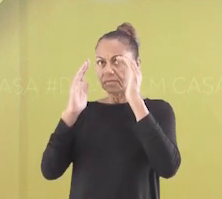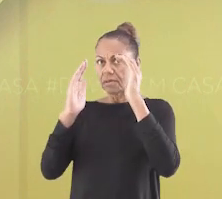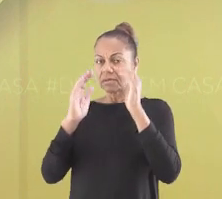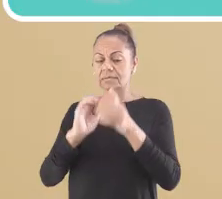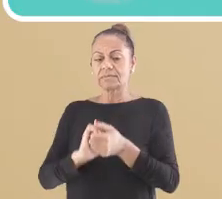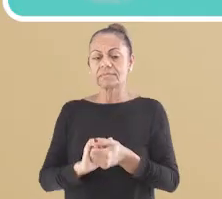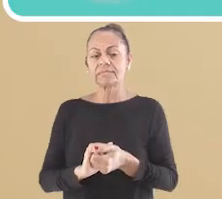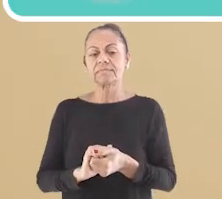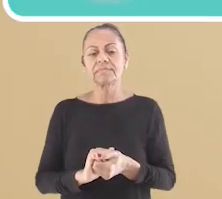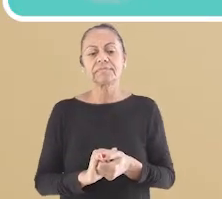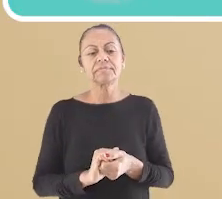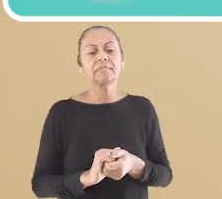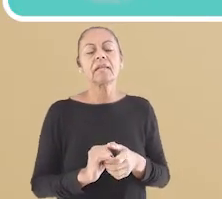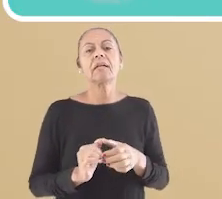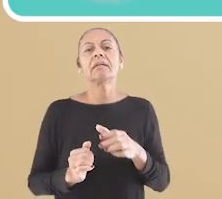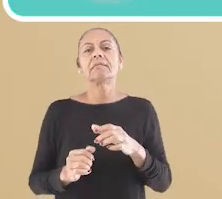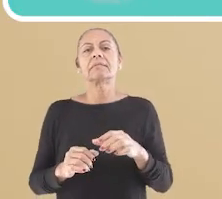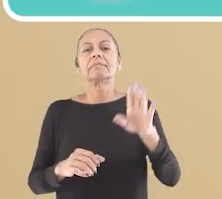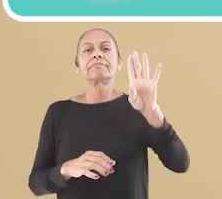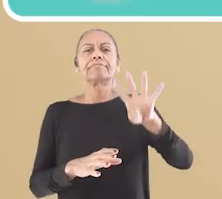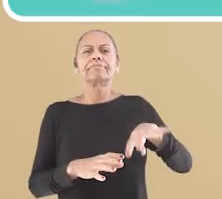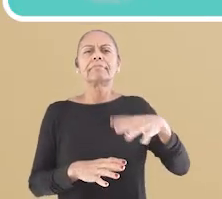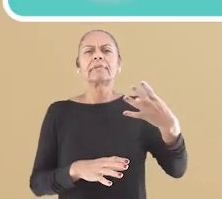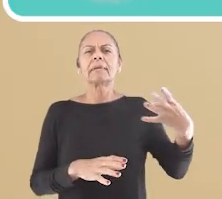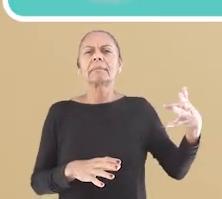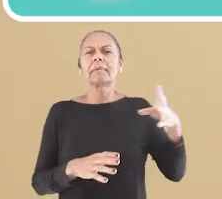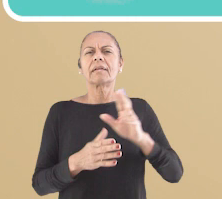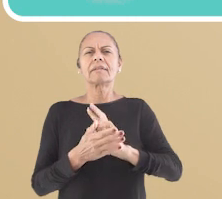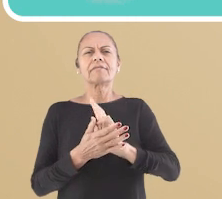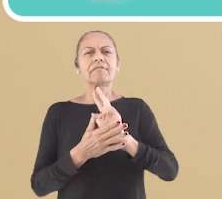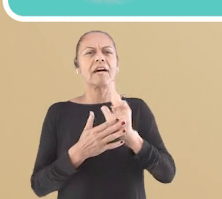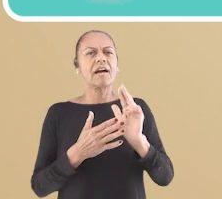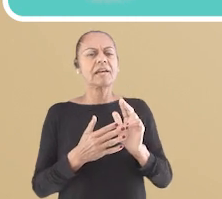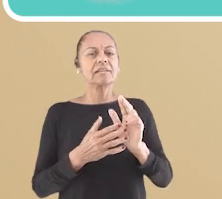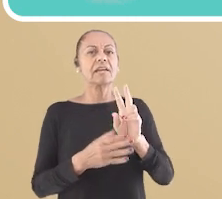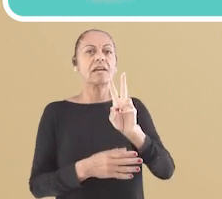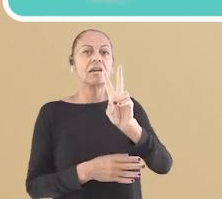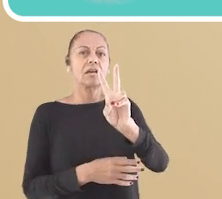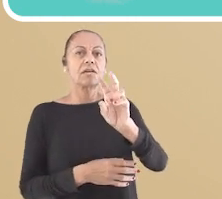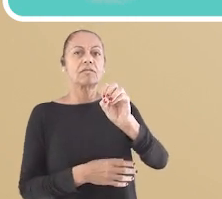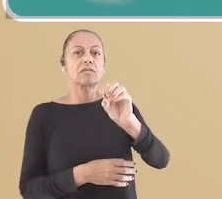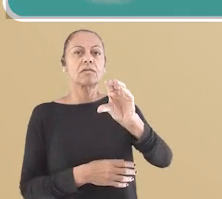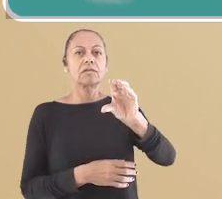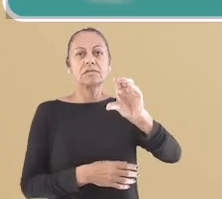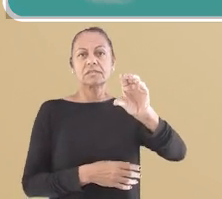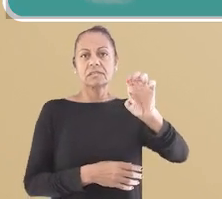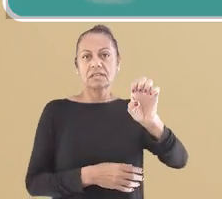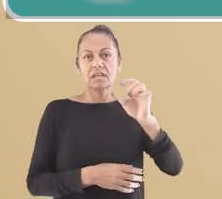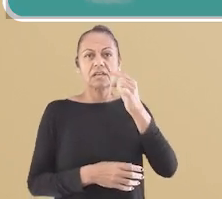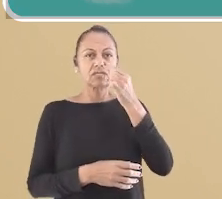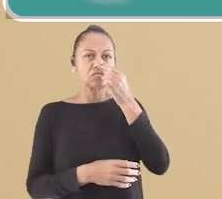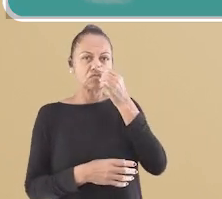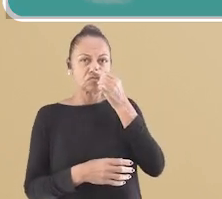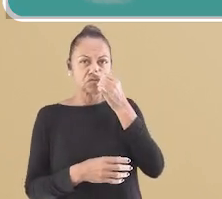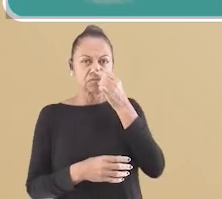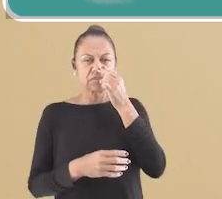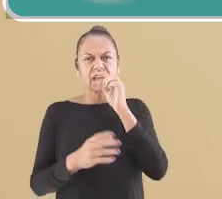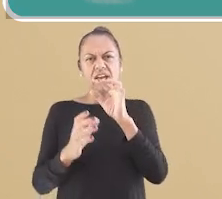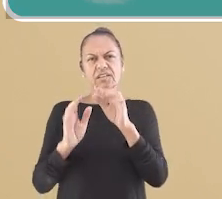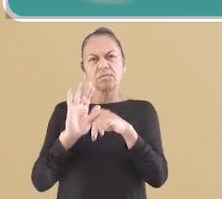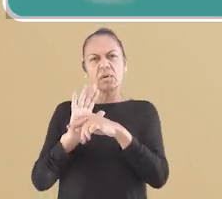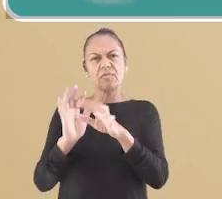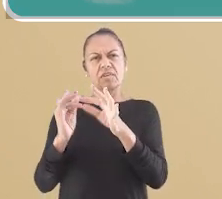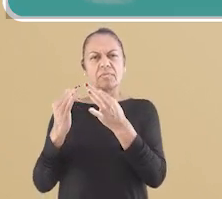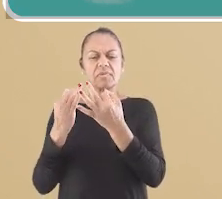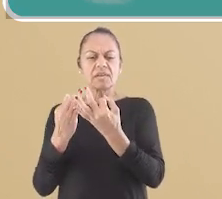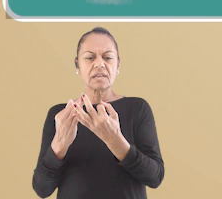sociedade. Existem vários pronomes de tratamento. Observe nessa tabela alguns deles. Temos o você, que é um tratamento mais